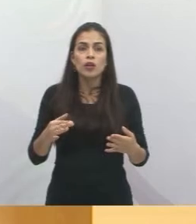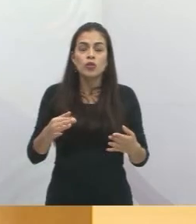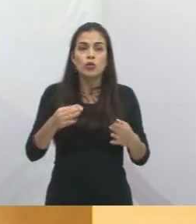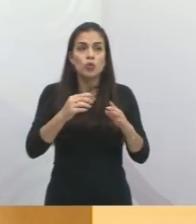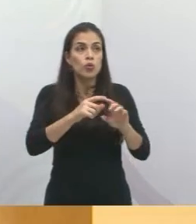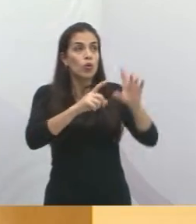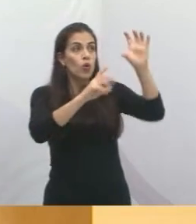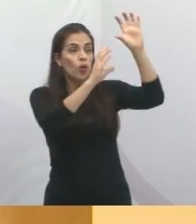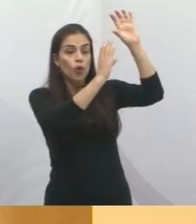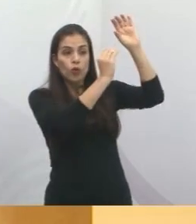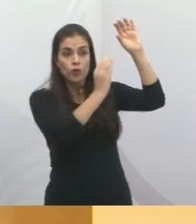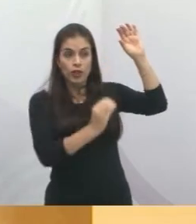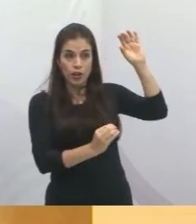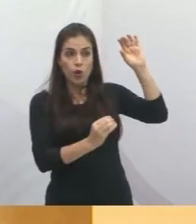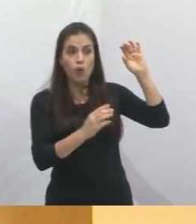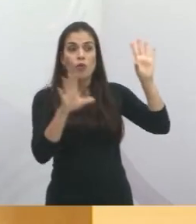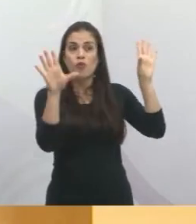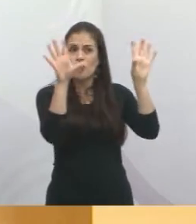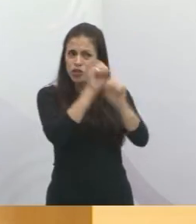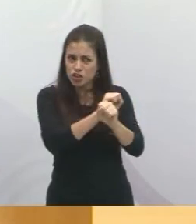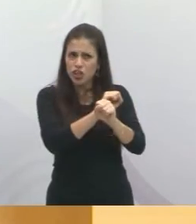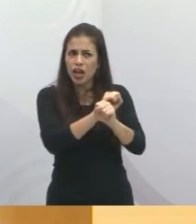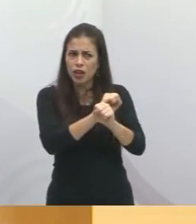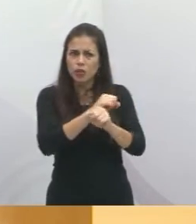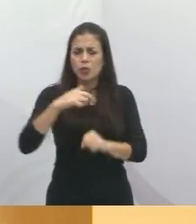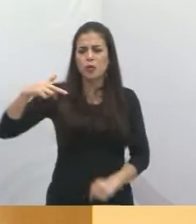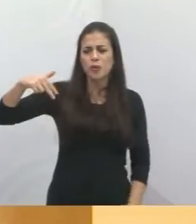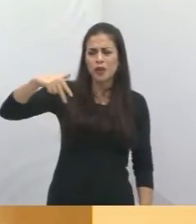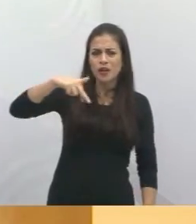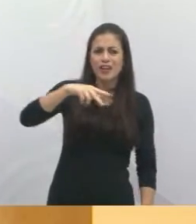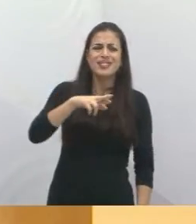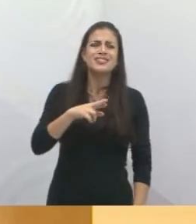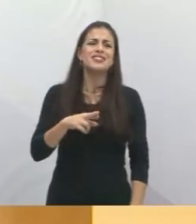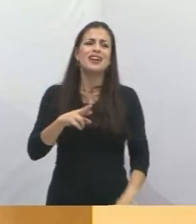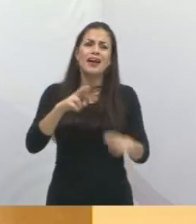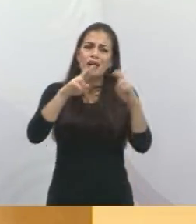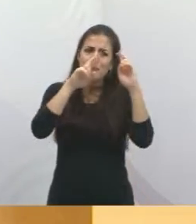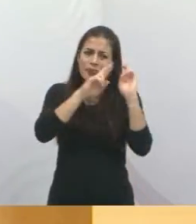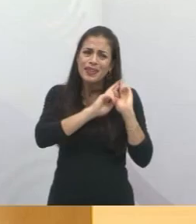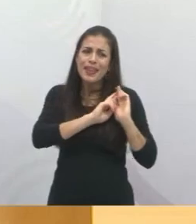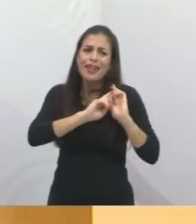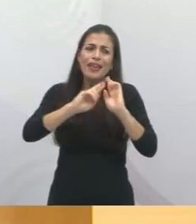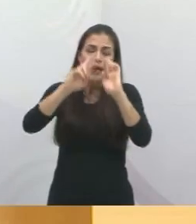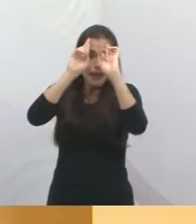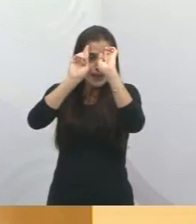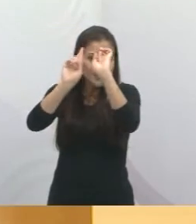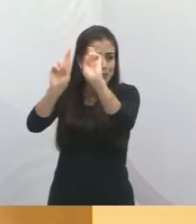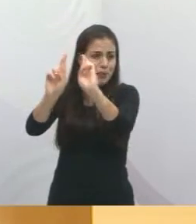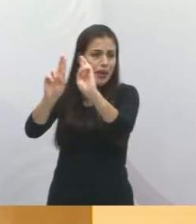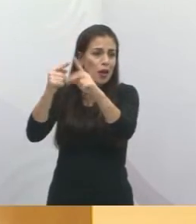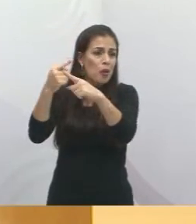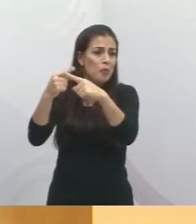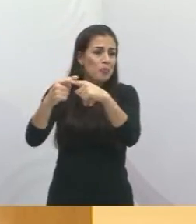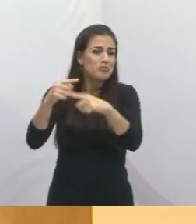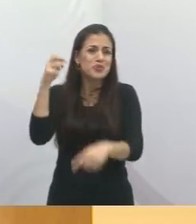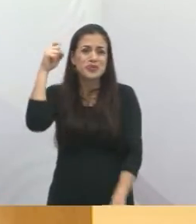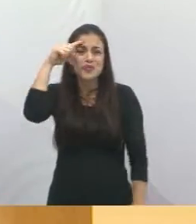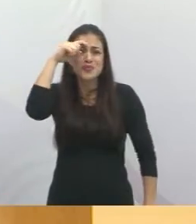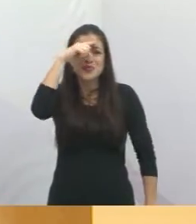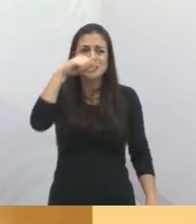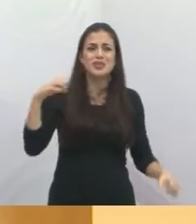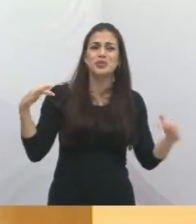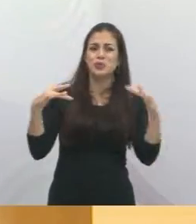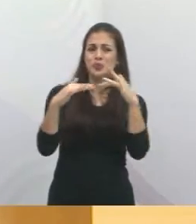você, pedestre, respeite, porque já é difícil o trânsito. Se nós não respeitarmos os